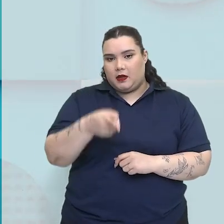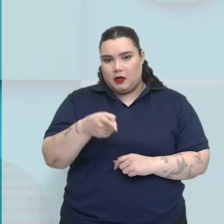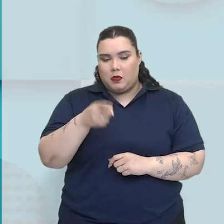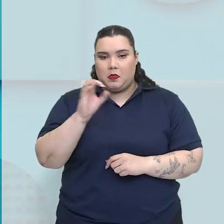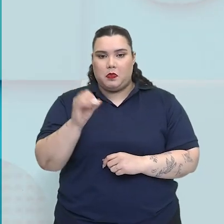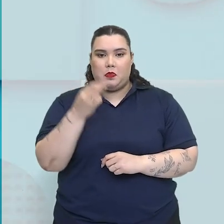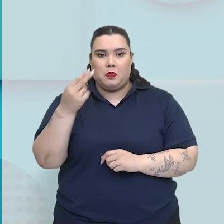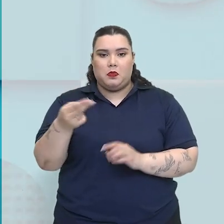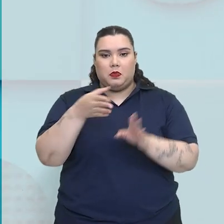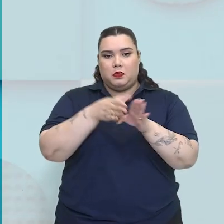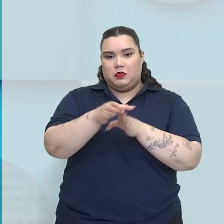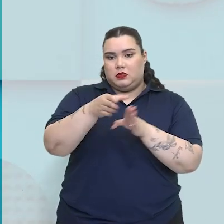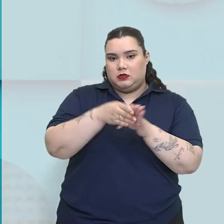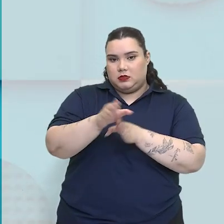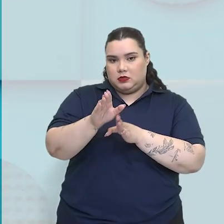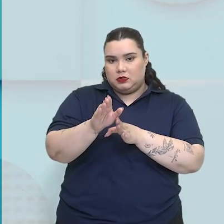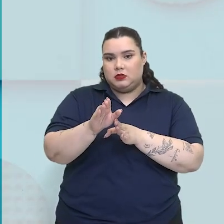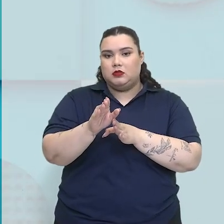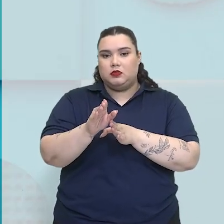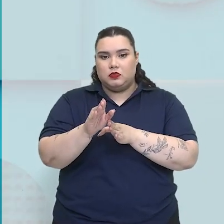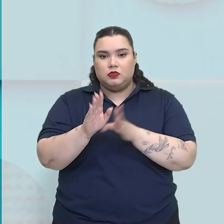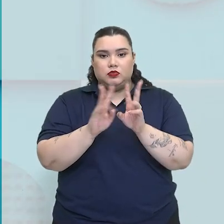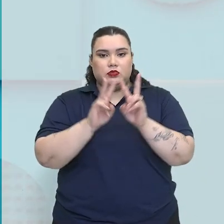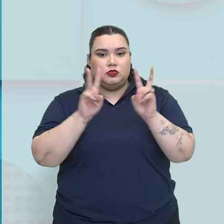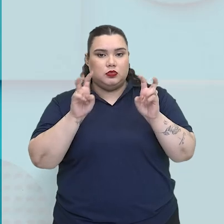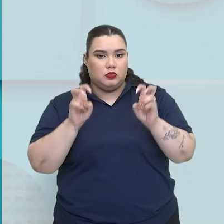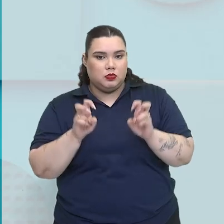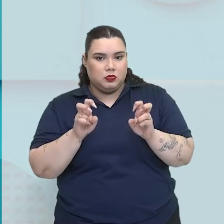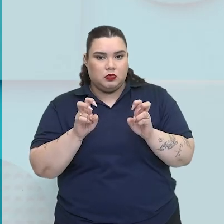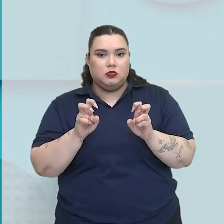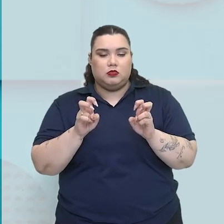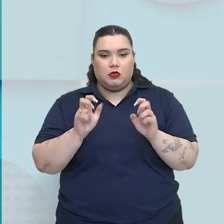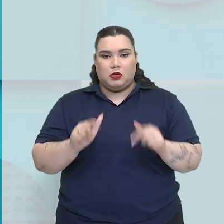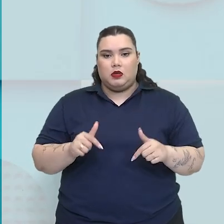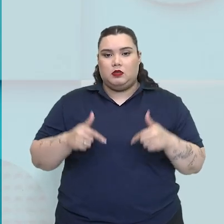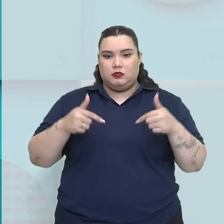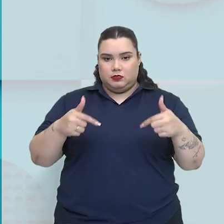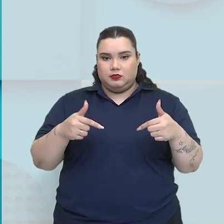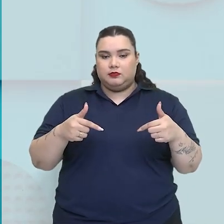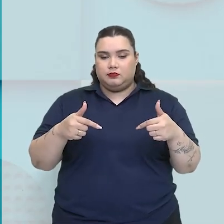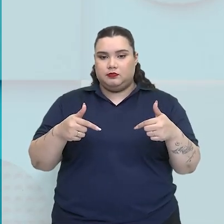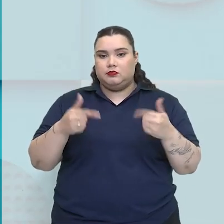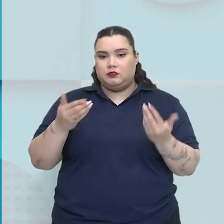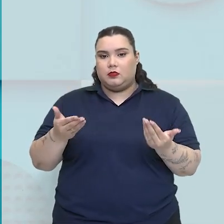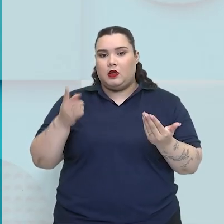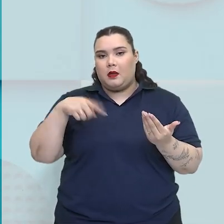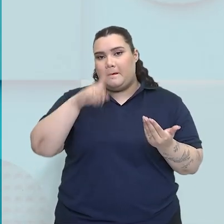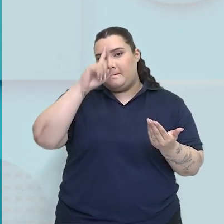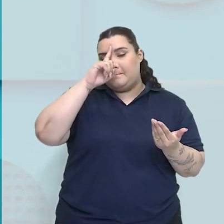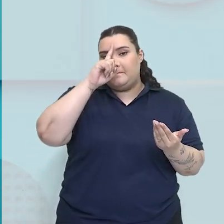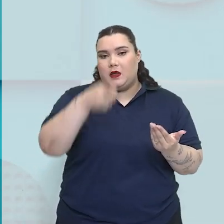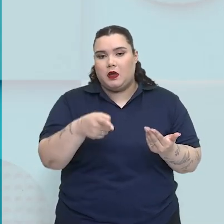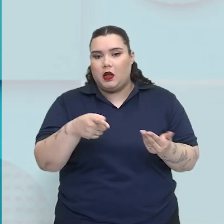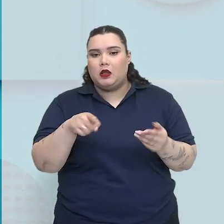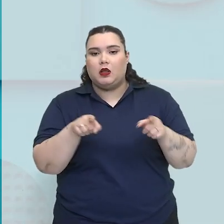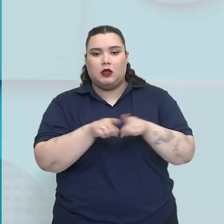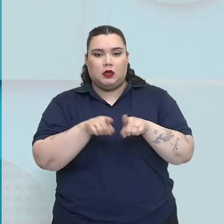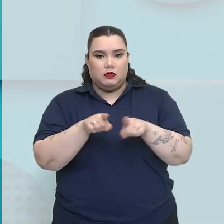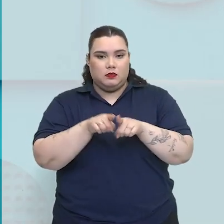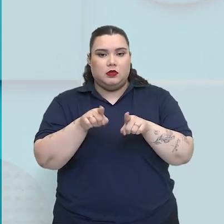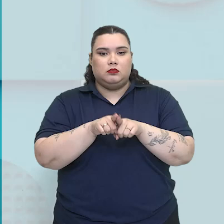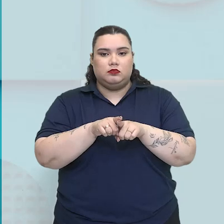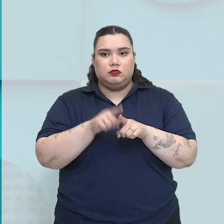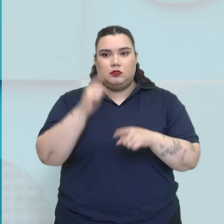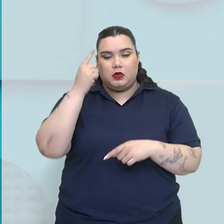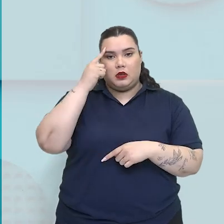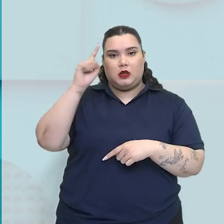um conselho, né, a respeito de uma ação, né? Ele dá um comando também, né? Ele traz